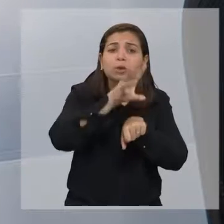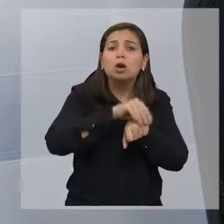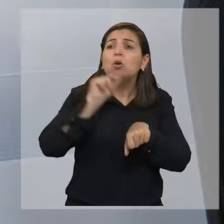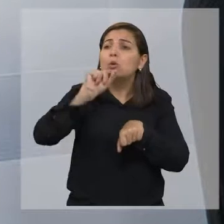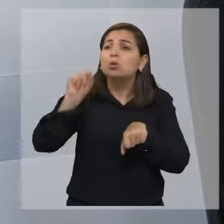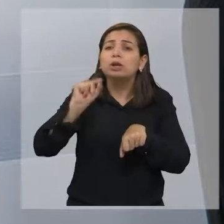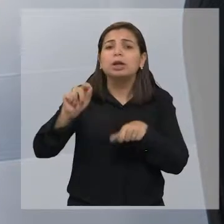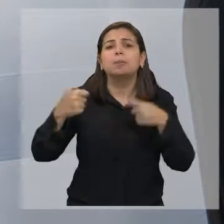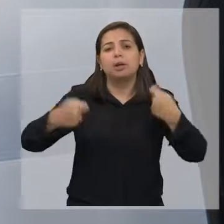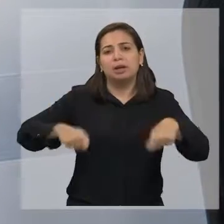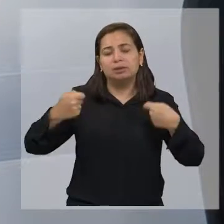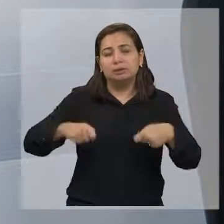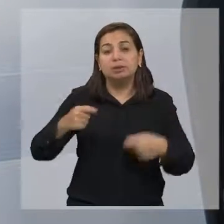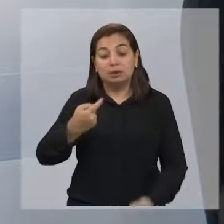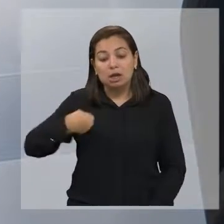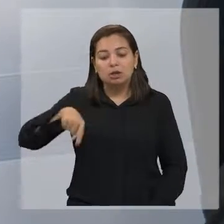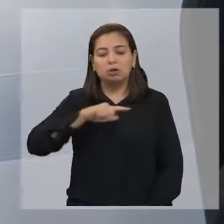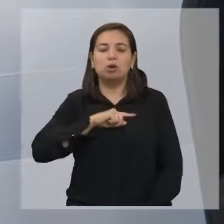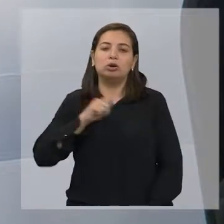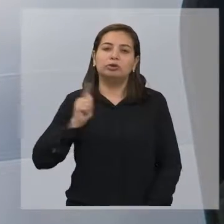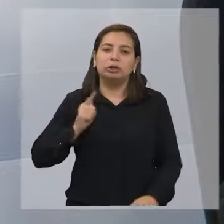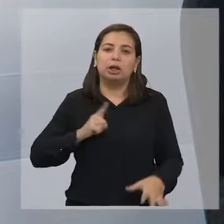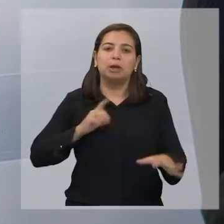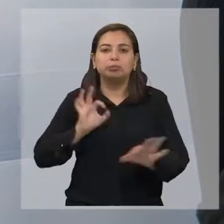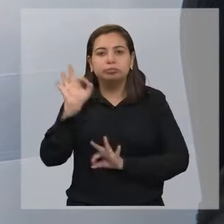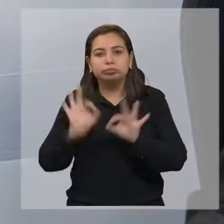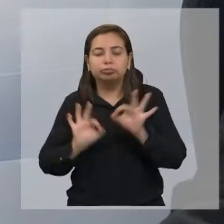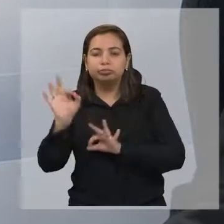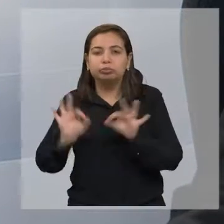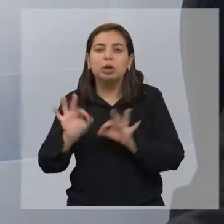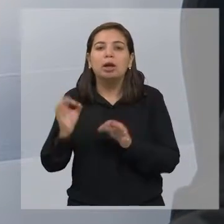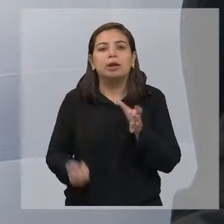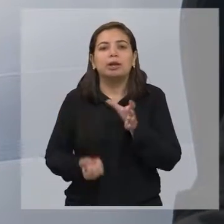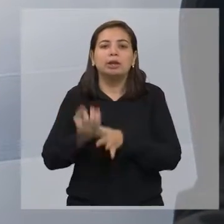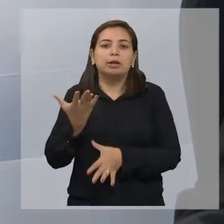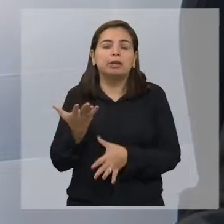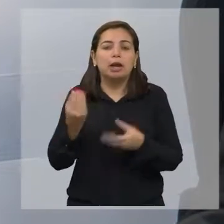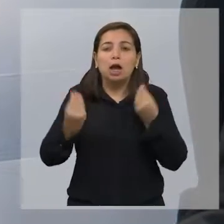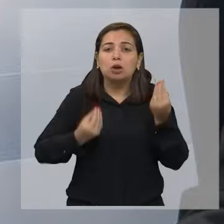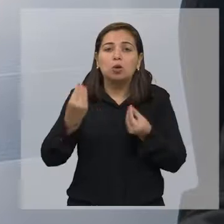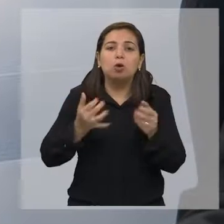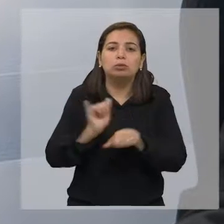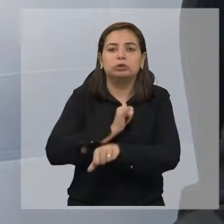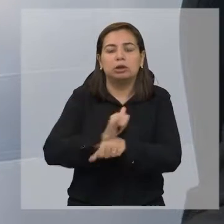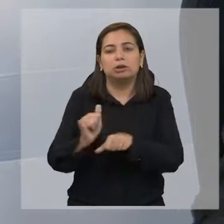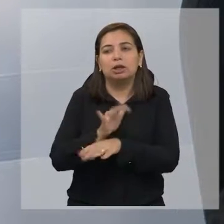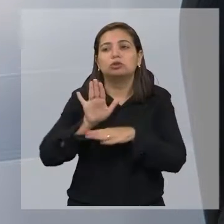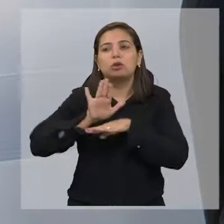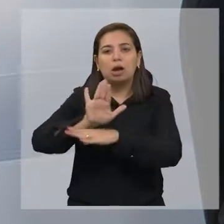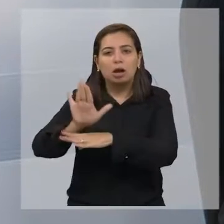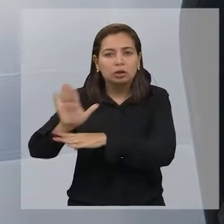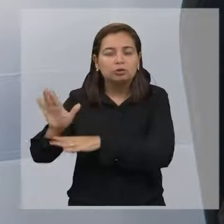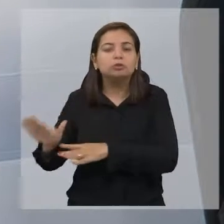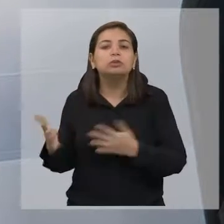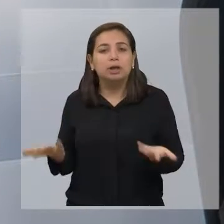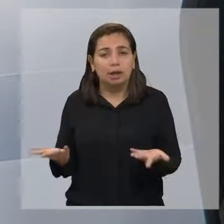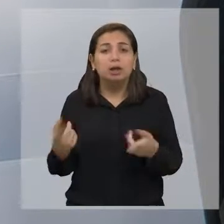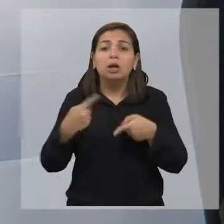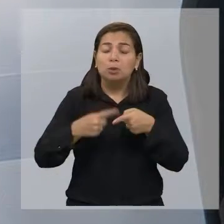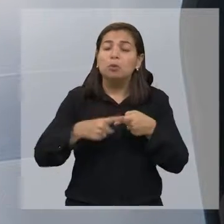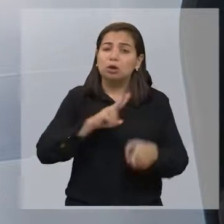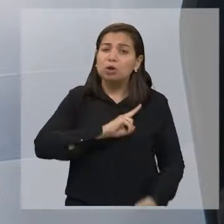cheguem até nós, para que nós funcionemos de fato como mediadores. Vereador também é isso, né? A própria palavra